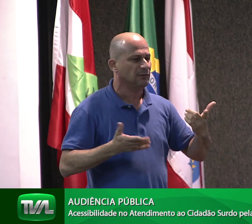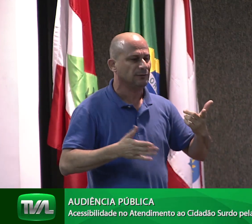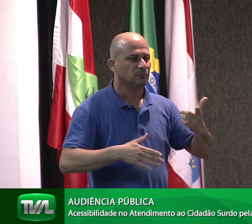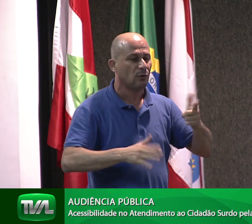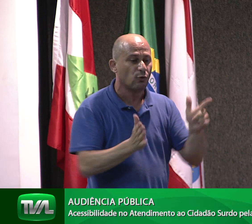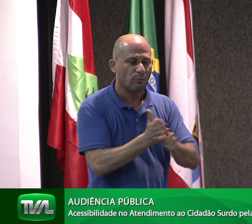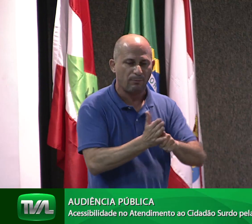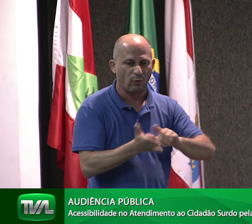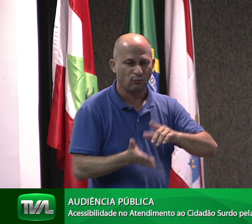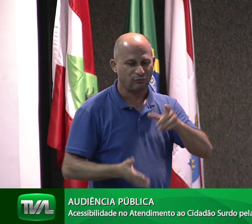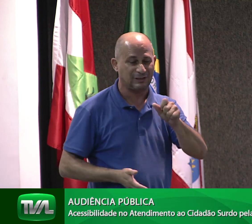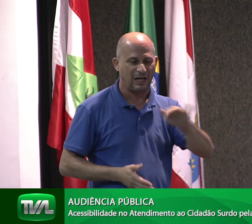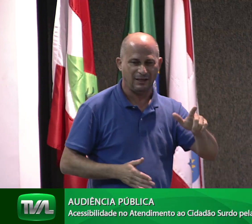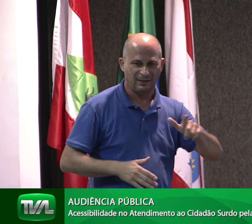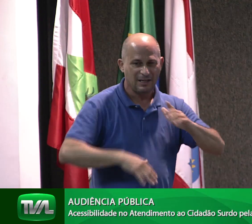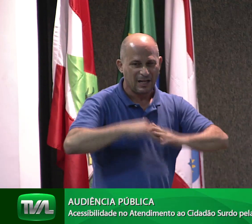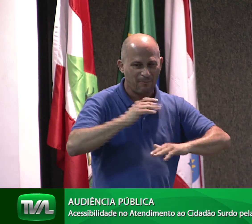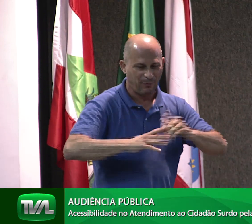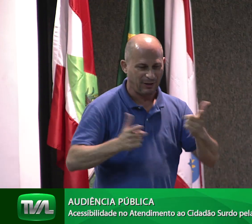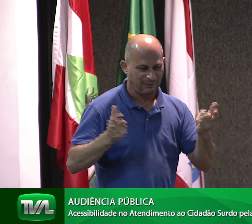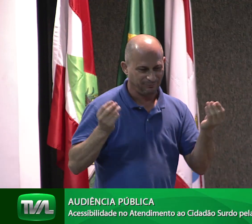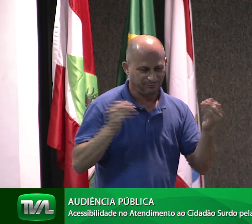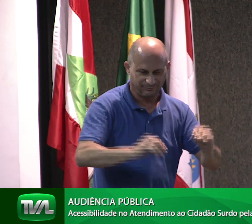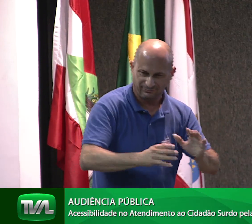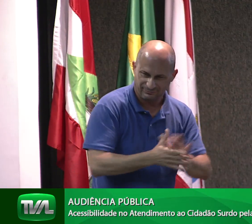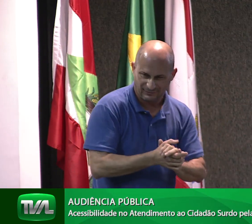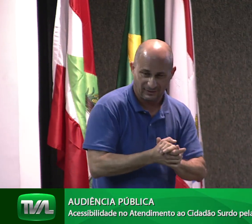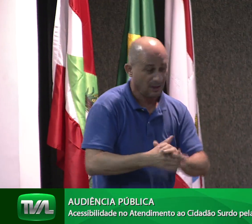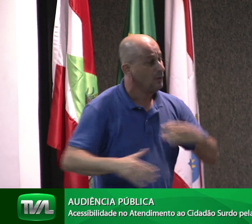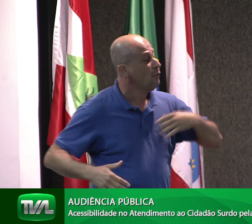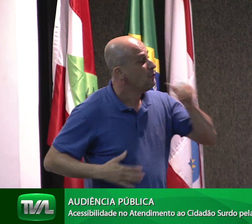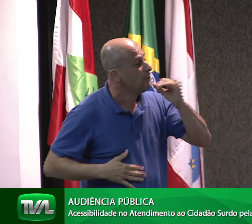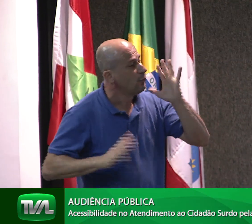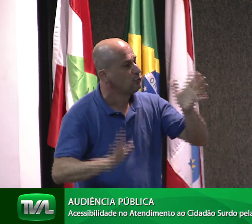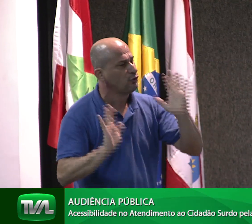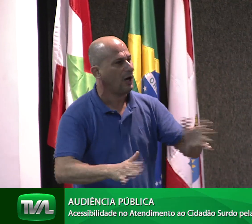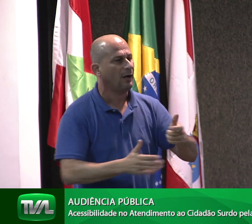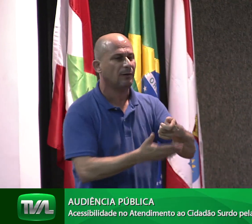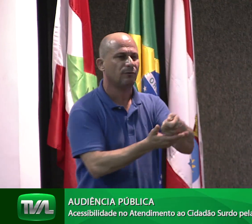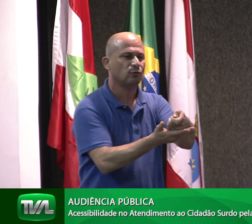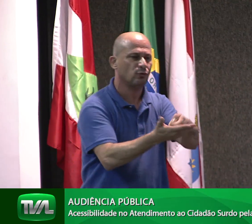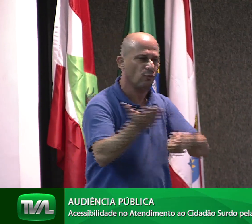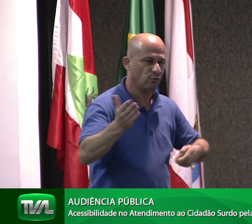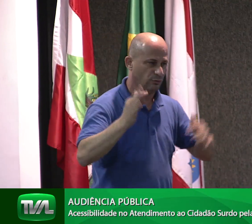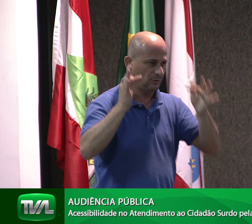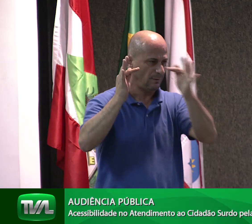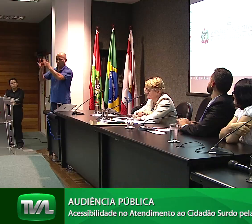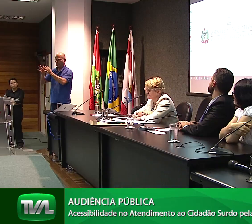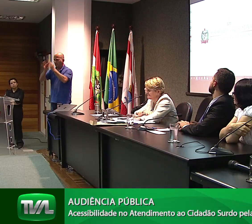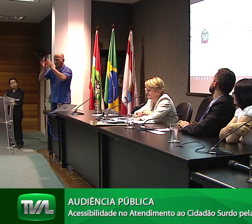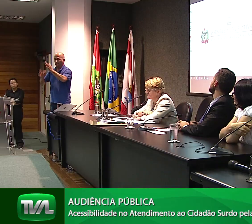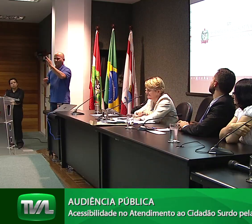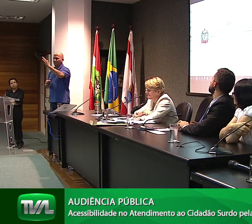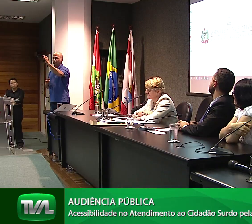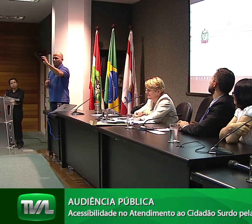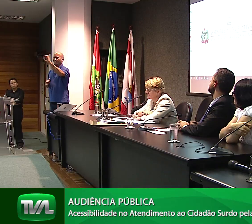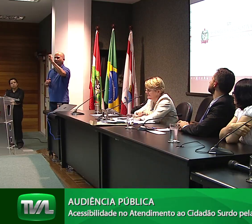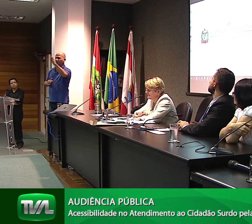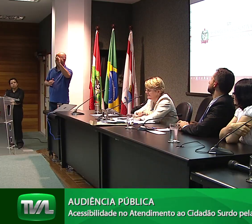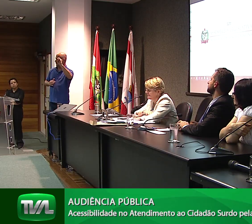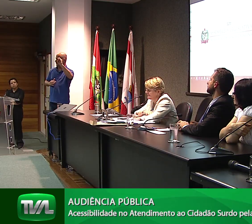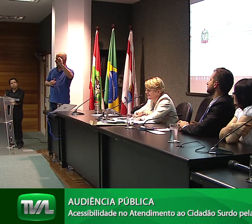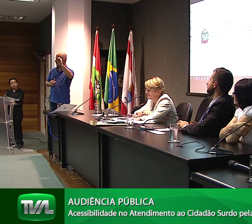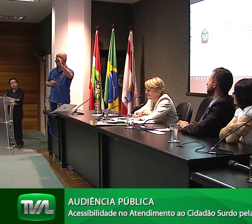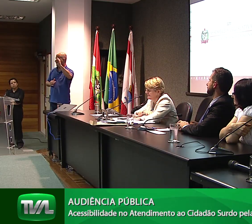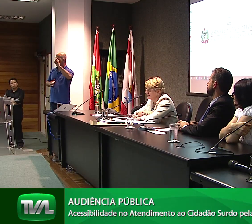mas, na prática, isso não está acontecendo. Não sai do papel, né? A gente sabe que não sai do papel. Eu já prestei